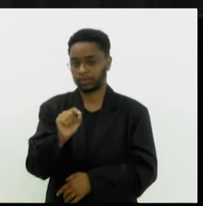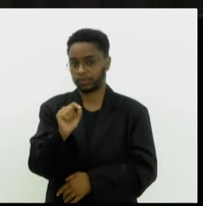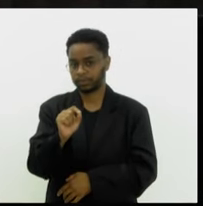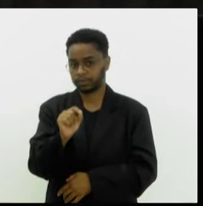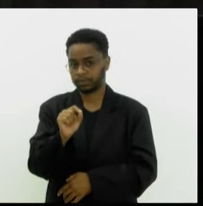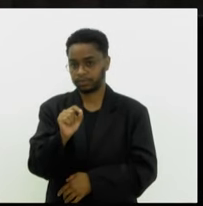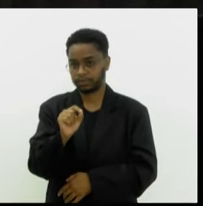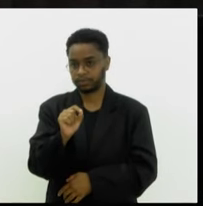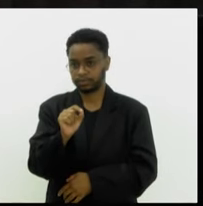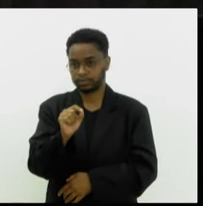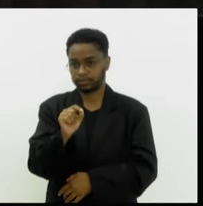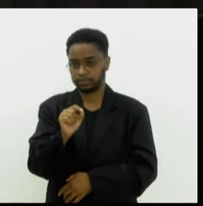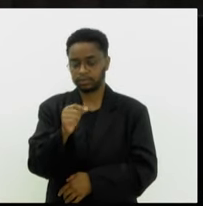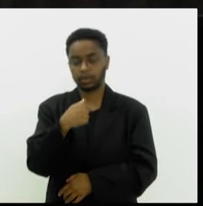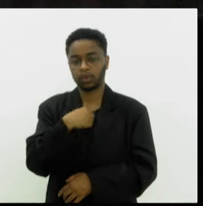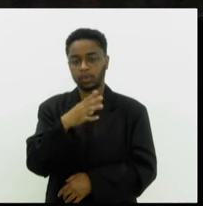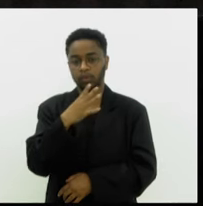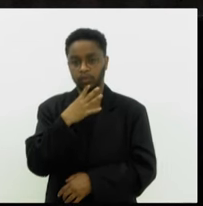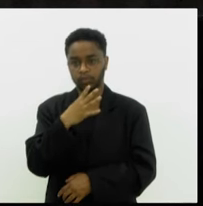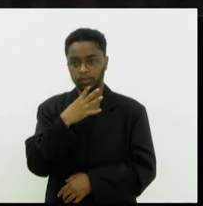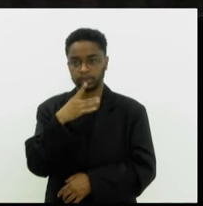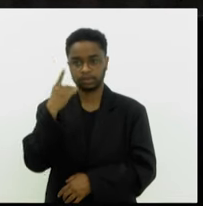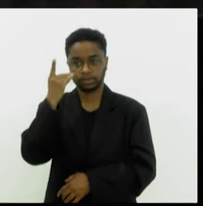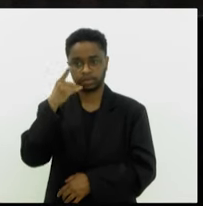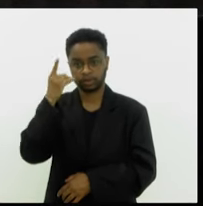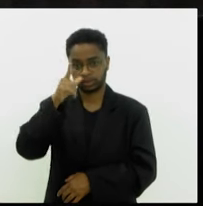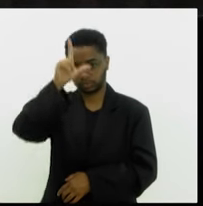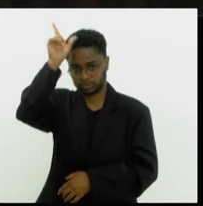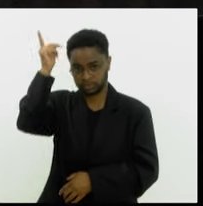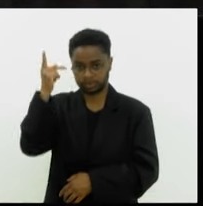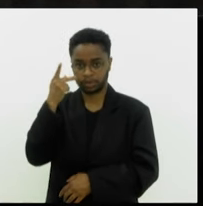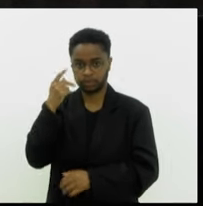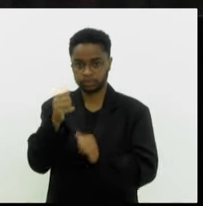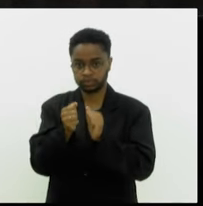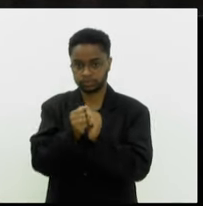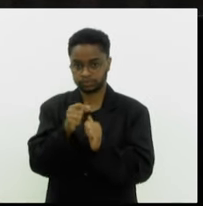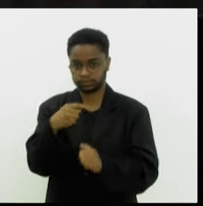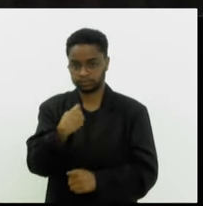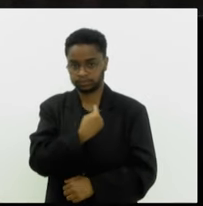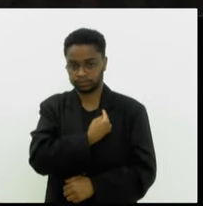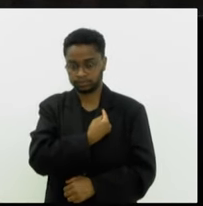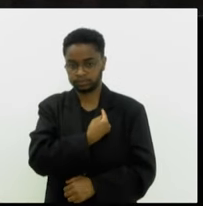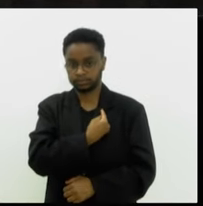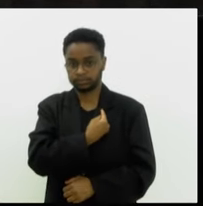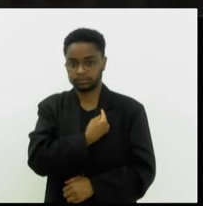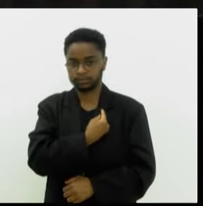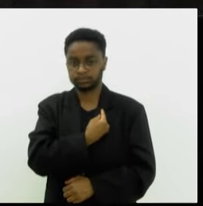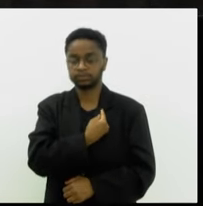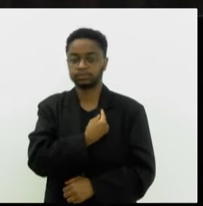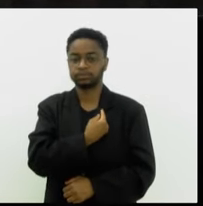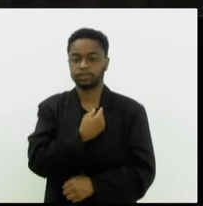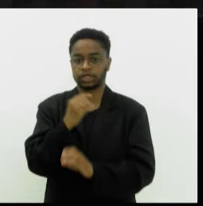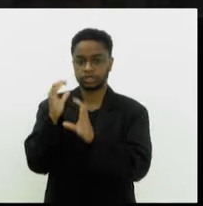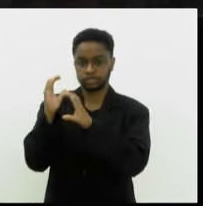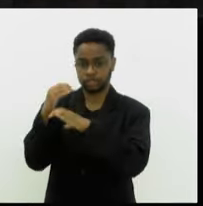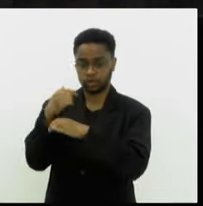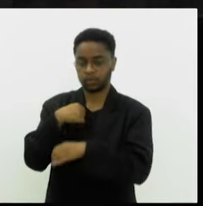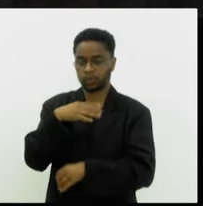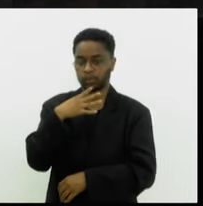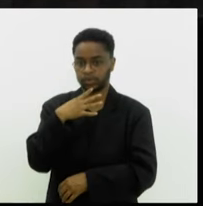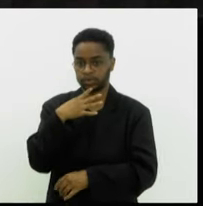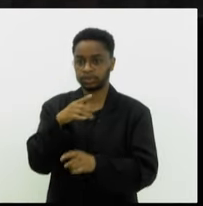Eu conheço muito bem o deputado Luiz Paulo, que está aqui conosco, colega formidável, engenheiro. Ele tem